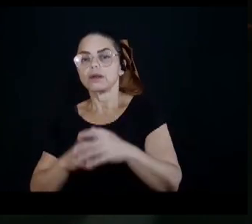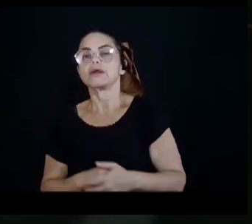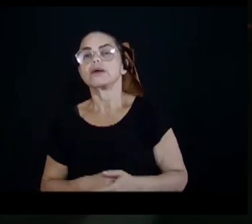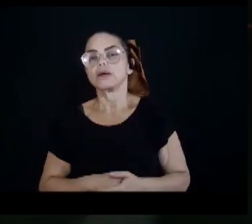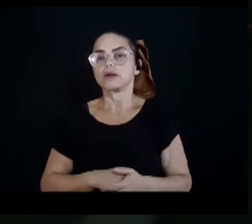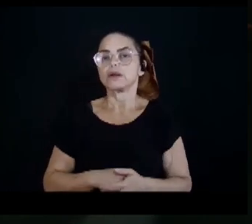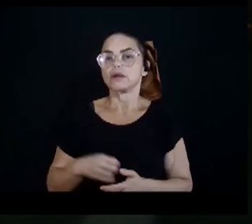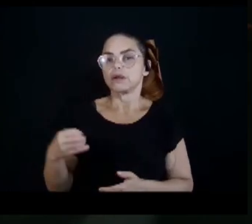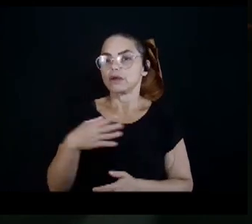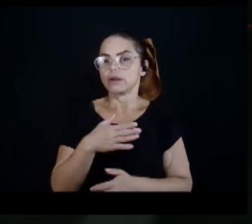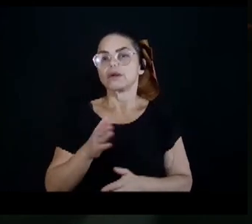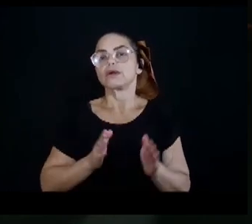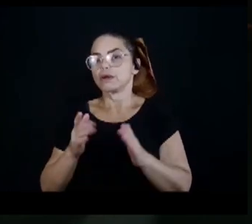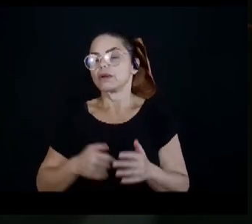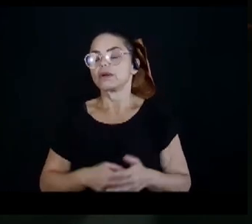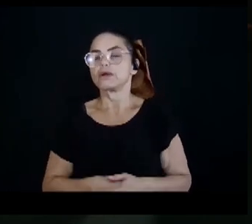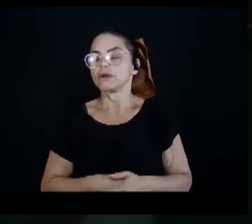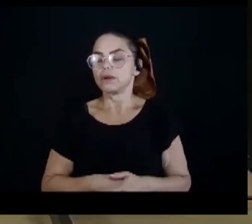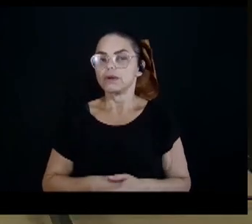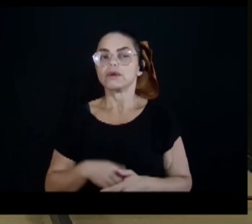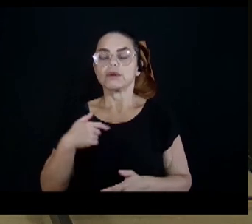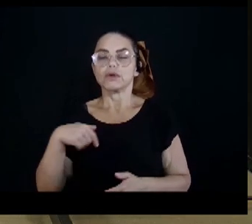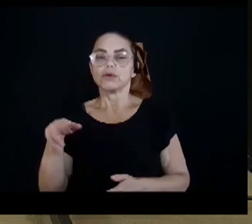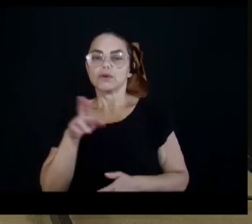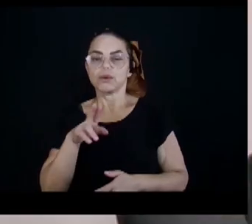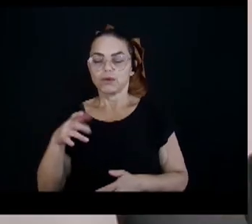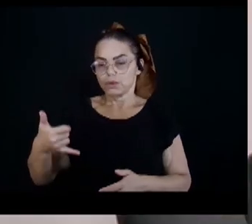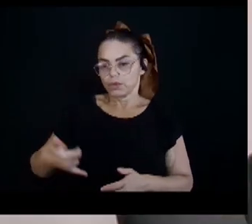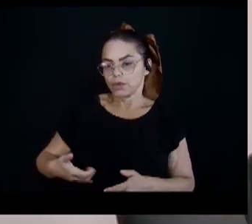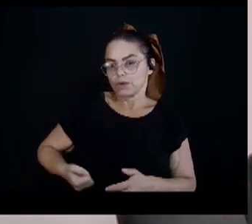de consumo?